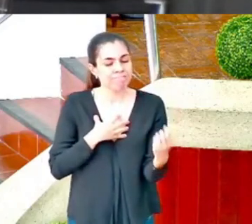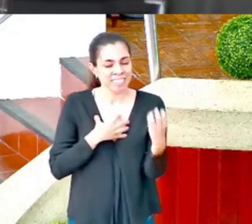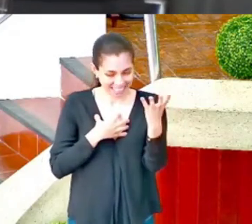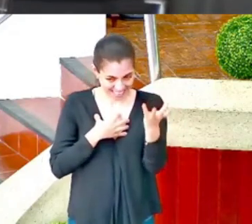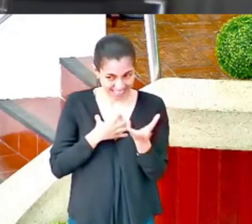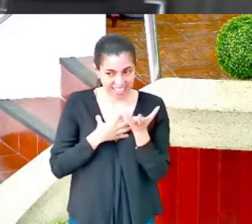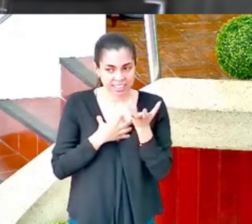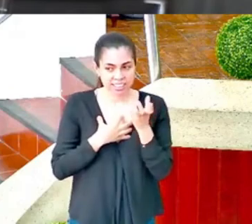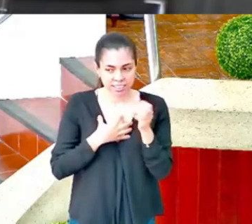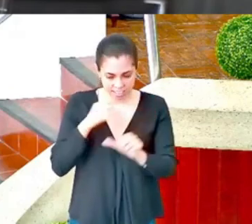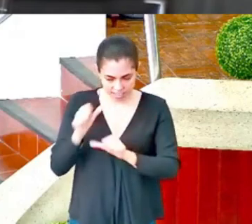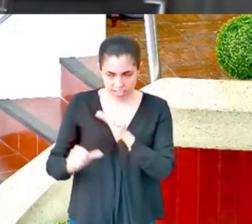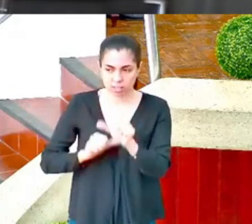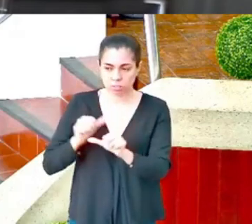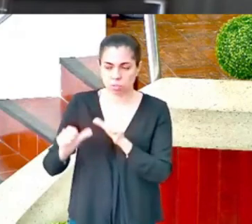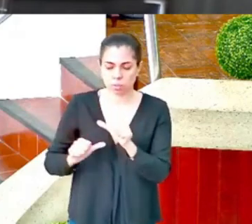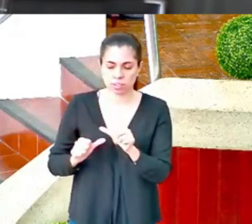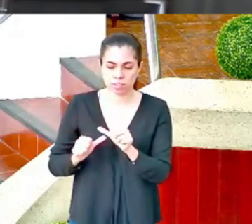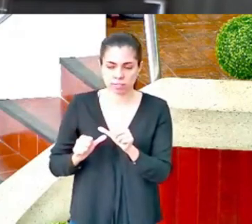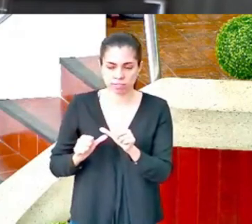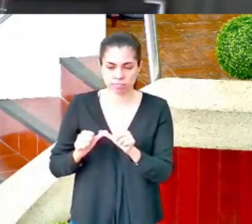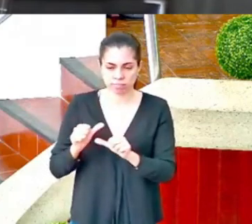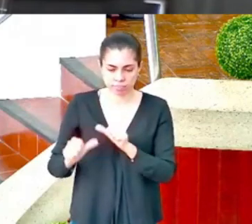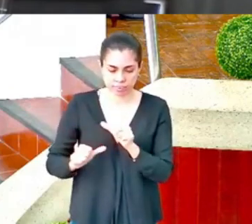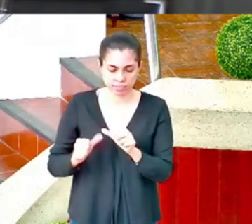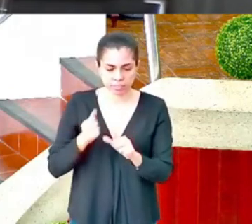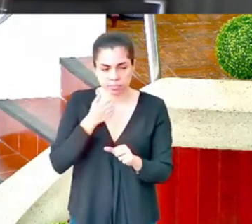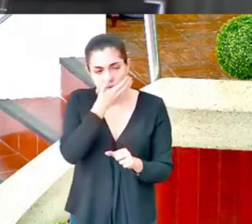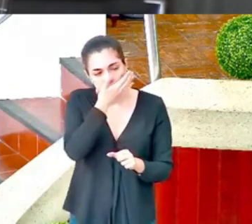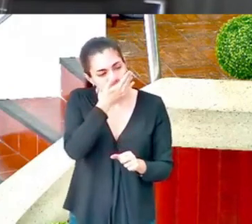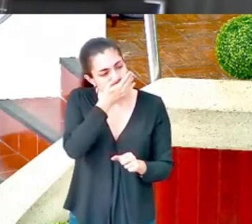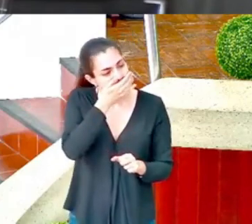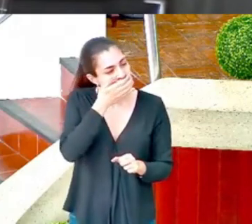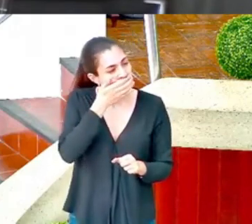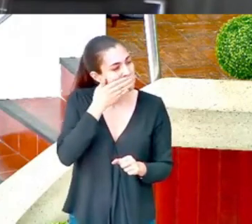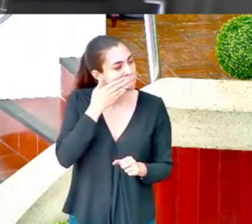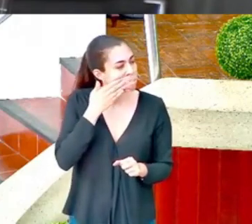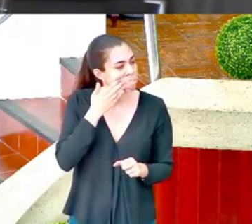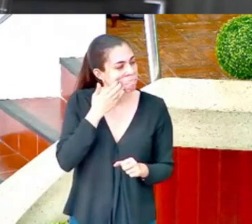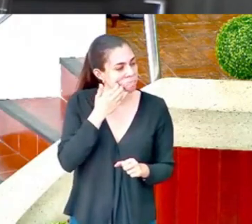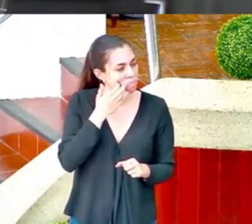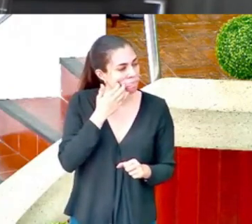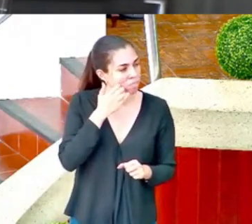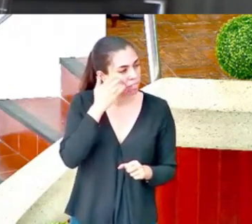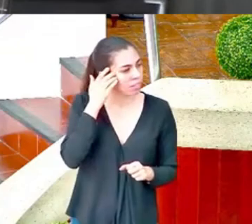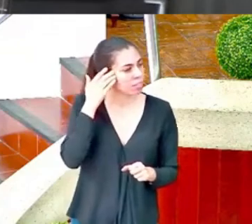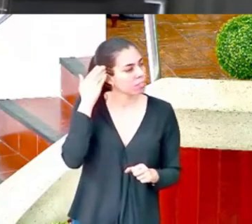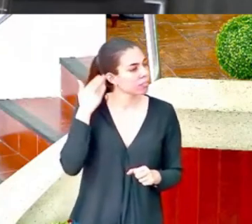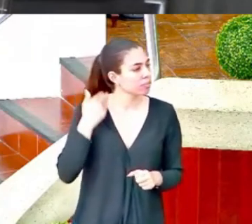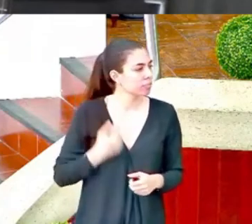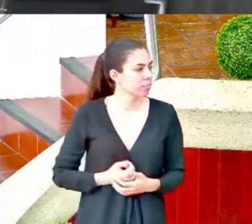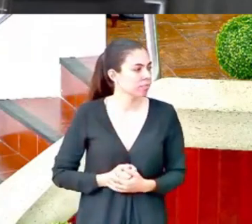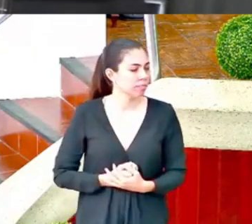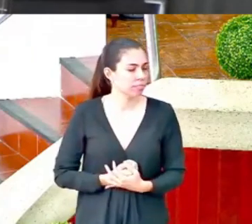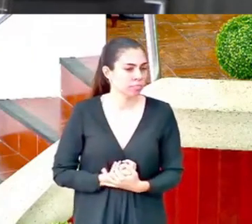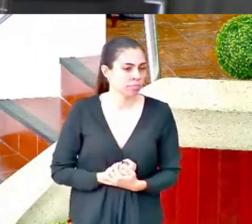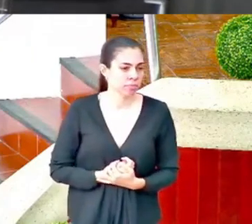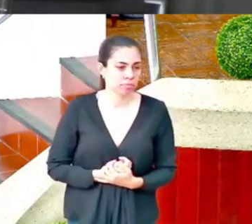você pode. Está no resto do capítulo 23 de 2 de Reis. Josias purificou o templo,